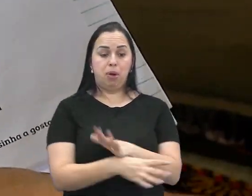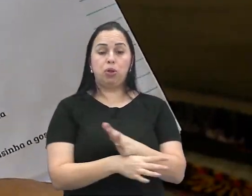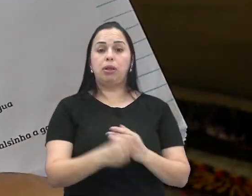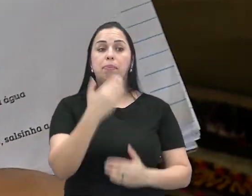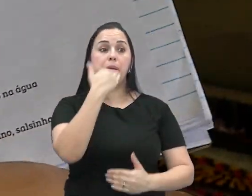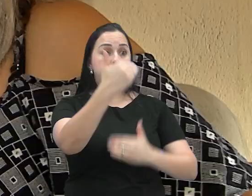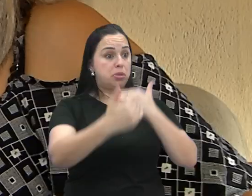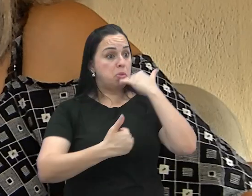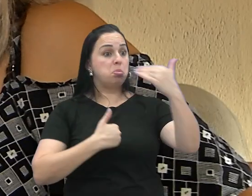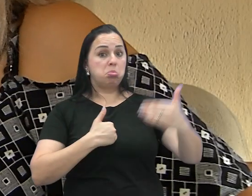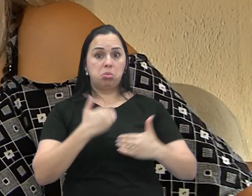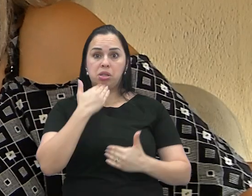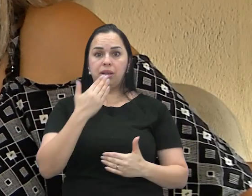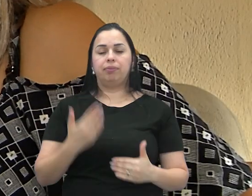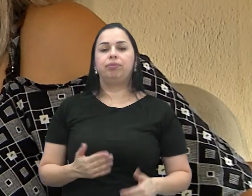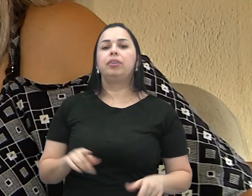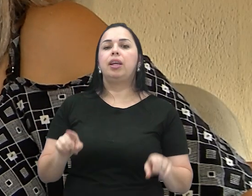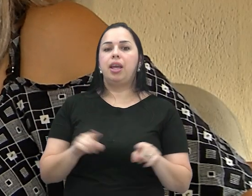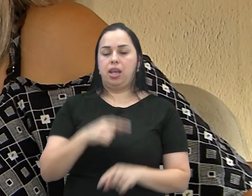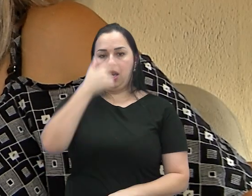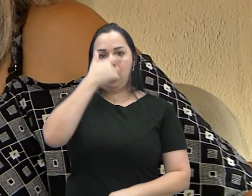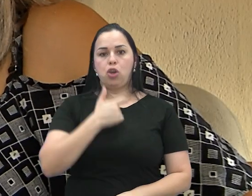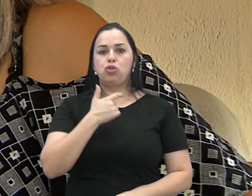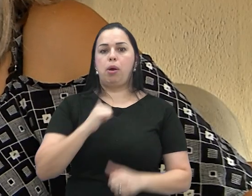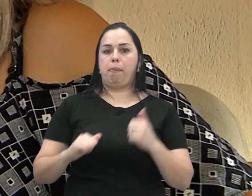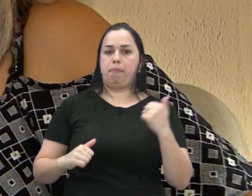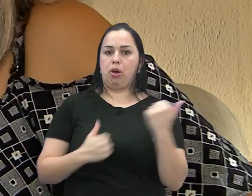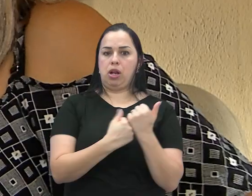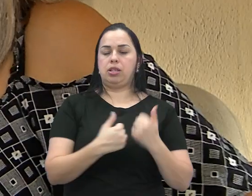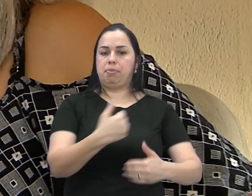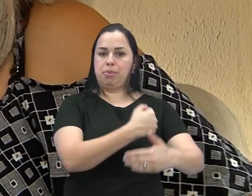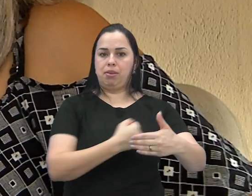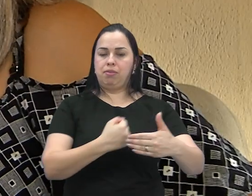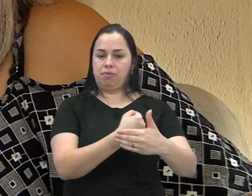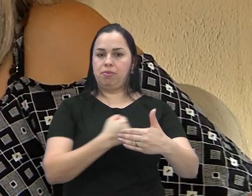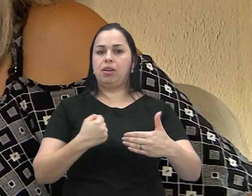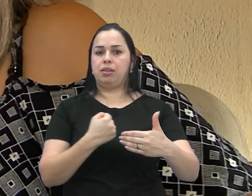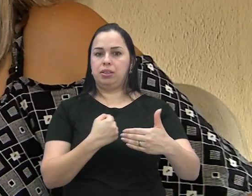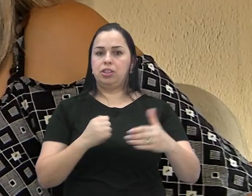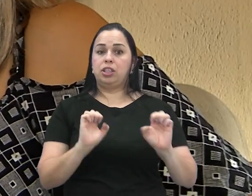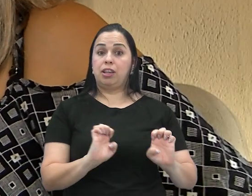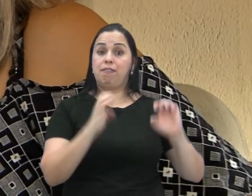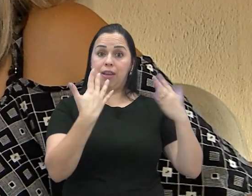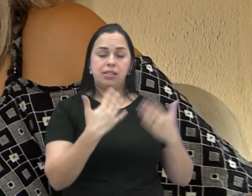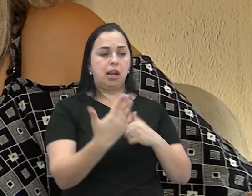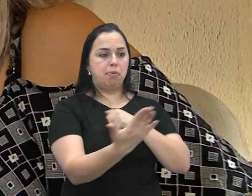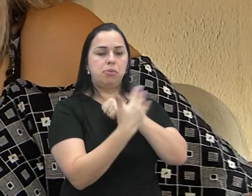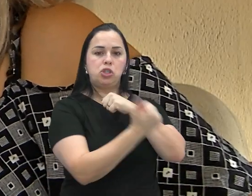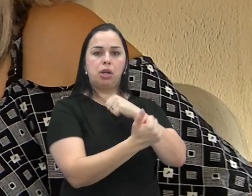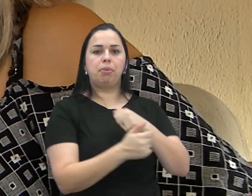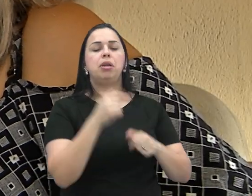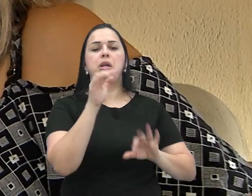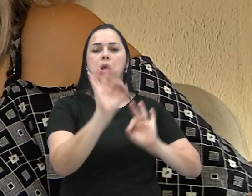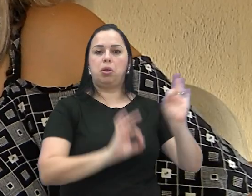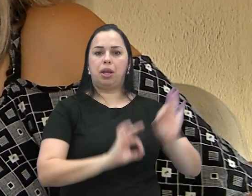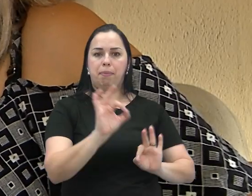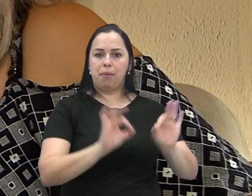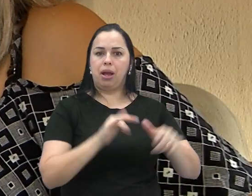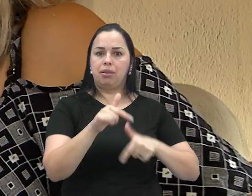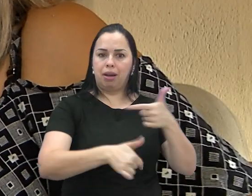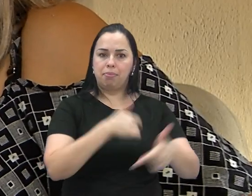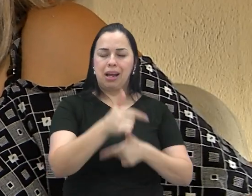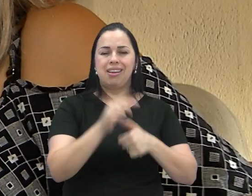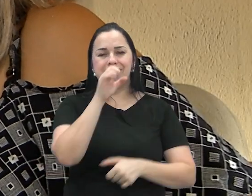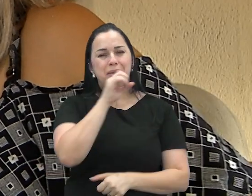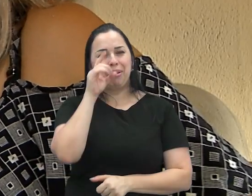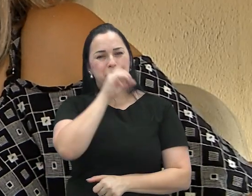receber encomendas. Então, eu sou ajudante de auxiliar de cozinha em buffets. Eles me contratam, eu vou lá e trabalho em buffet,